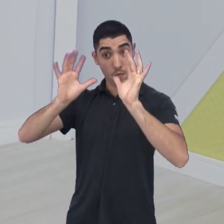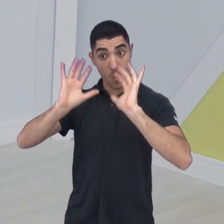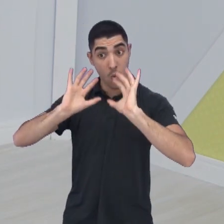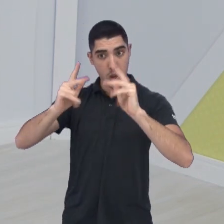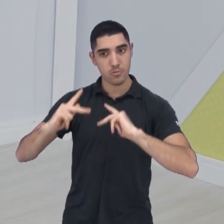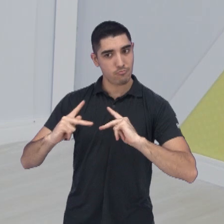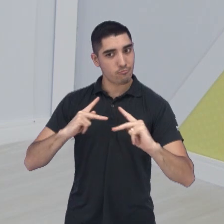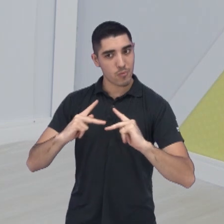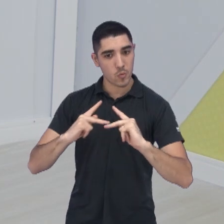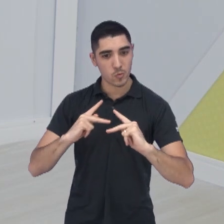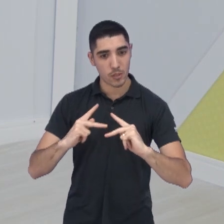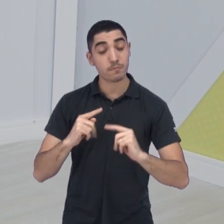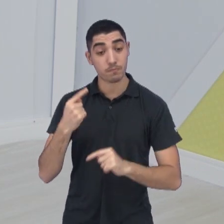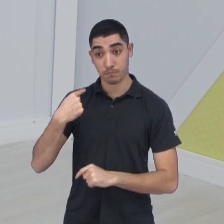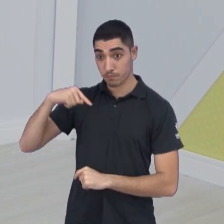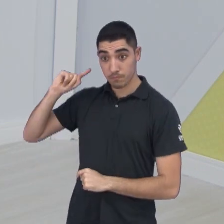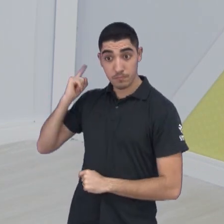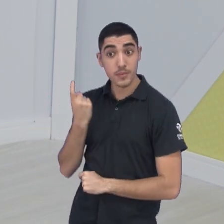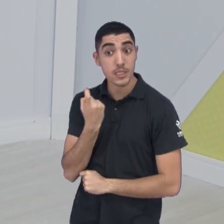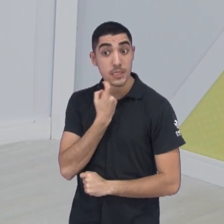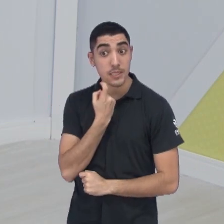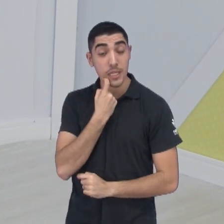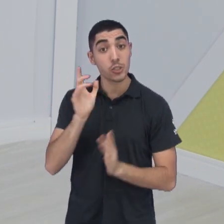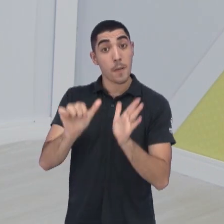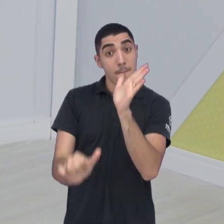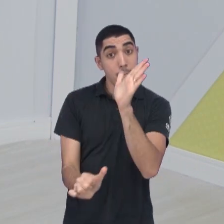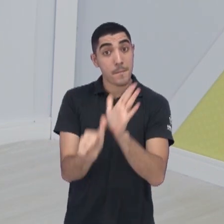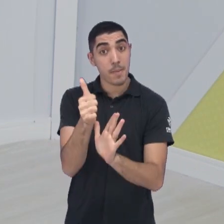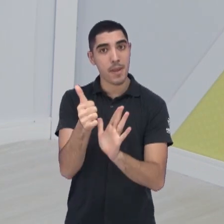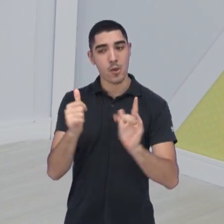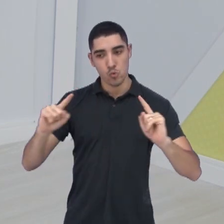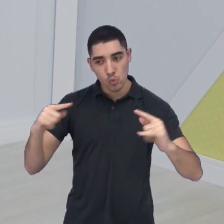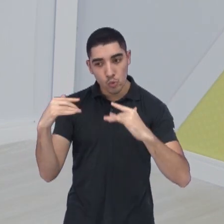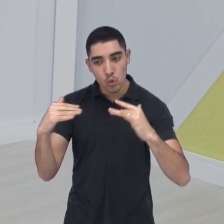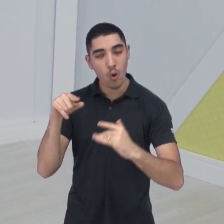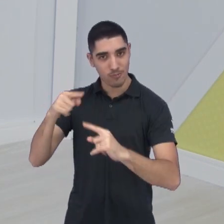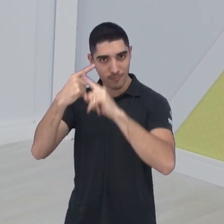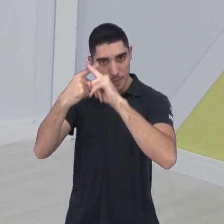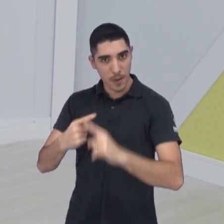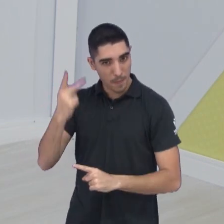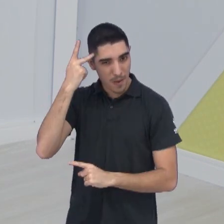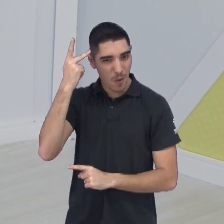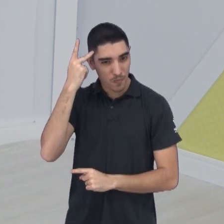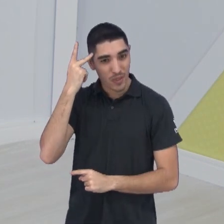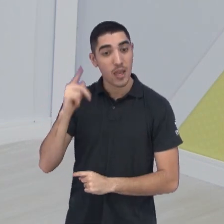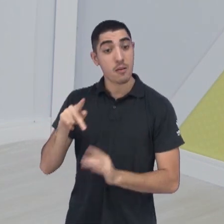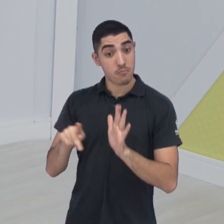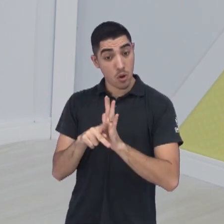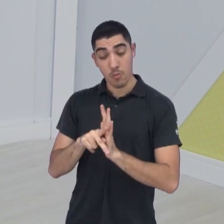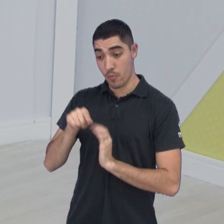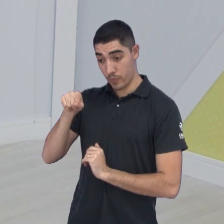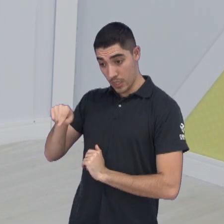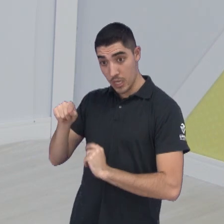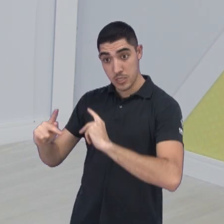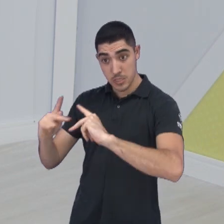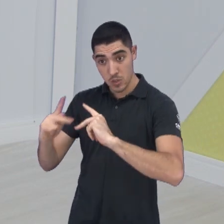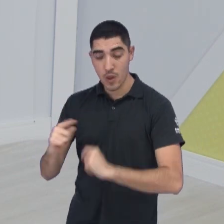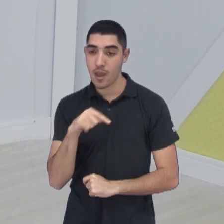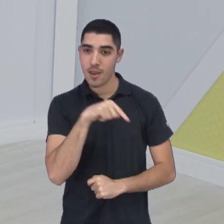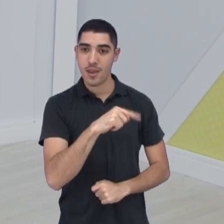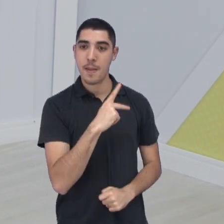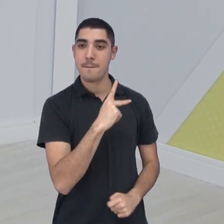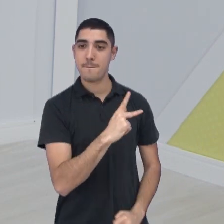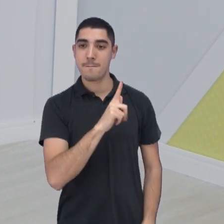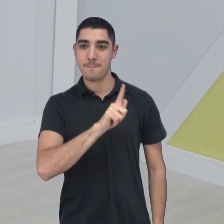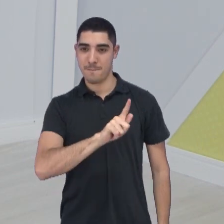Vôlei São José, que na última sexta-feira realizou a sua estreia no Campeonato Paulista contra o também estreante na elite do Campeonato Estadual, que é o